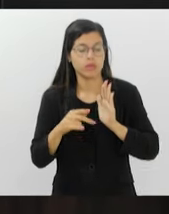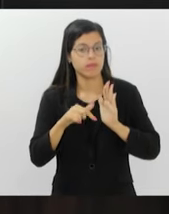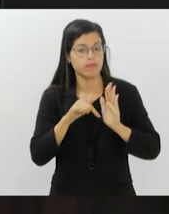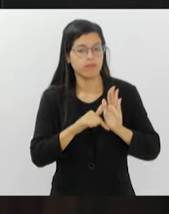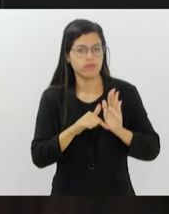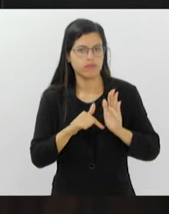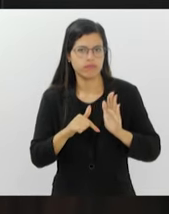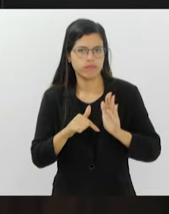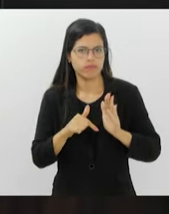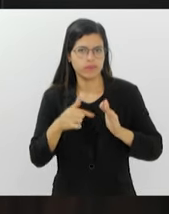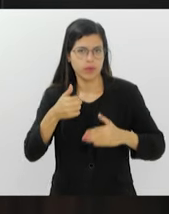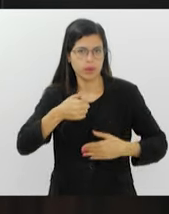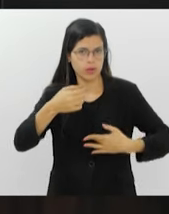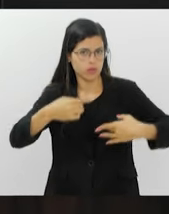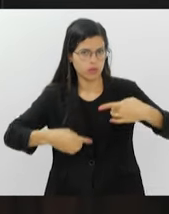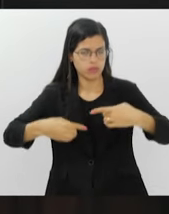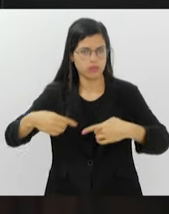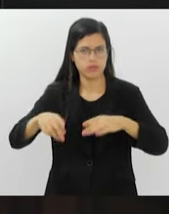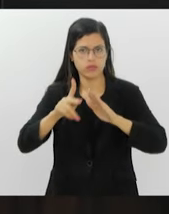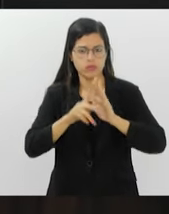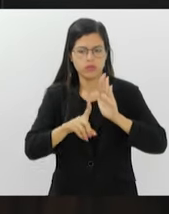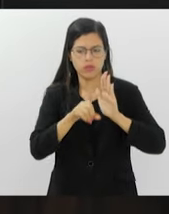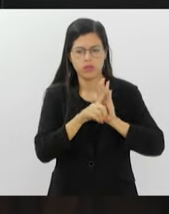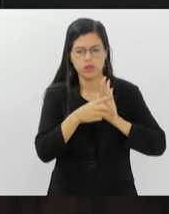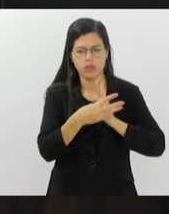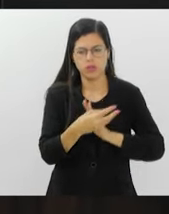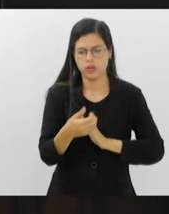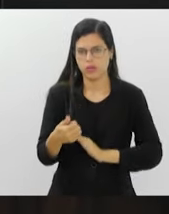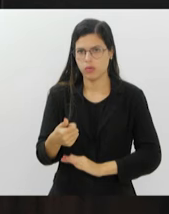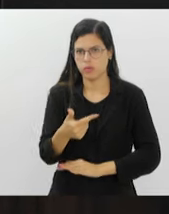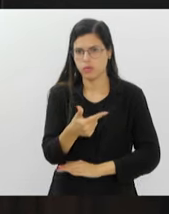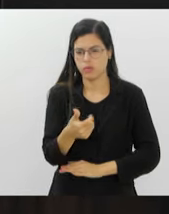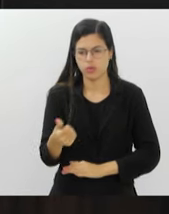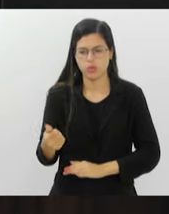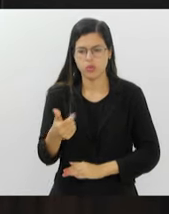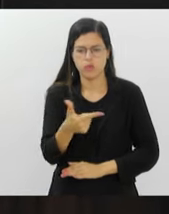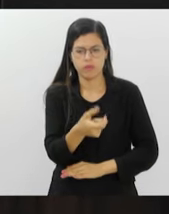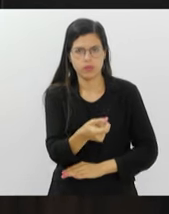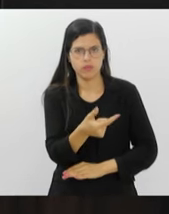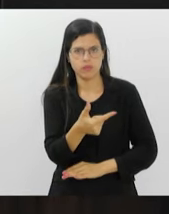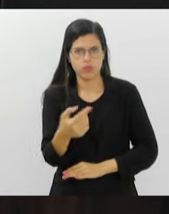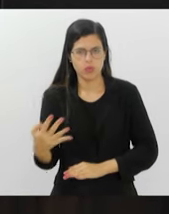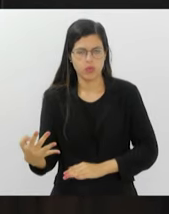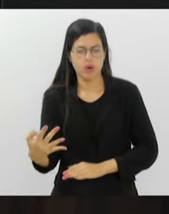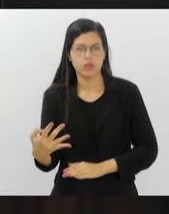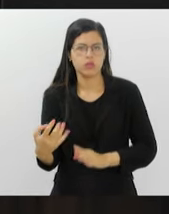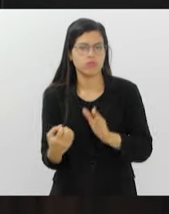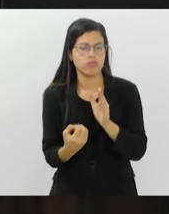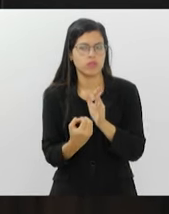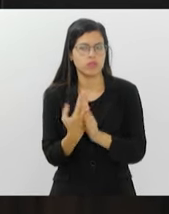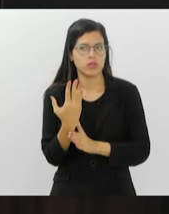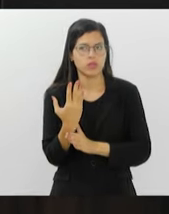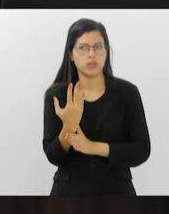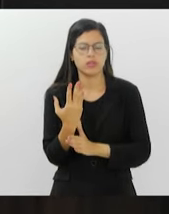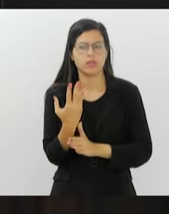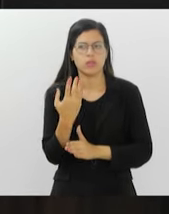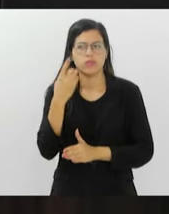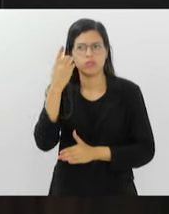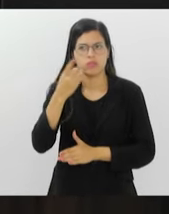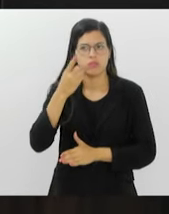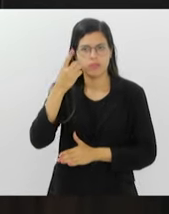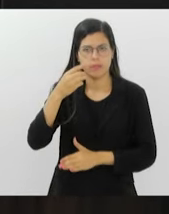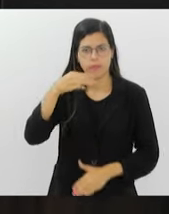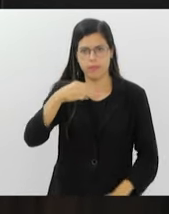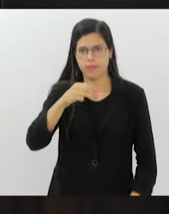tramitação ordinária em primeira discussão projeto de lei número 3121 de 2024 de autoria do da deputada